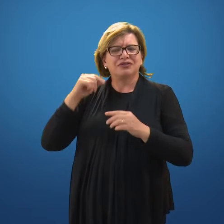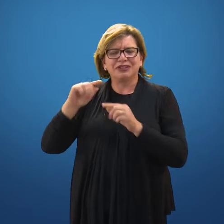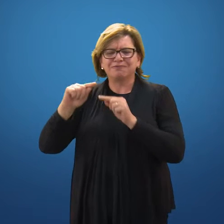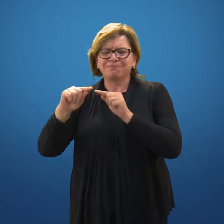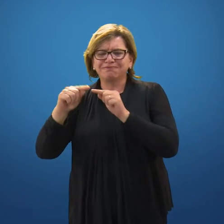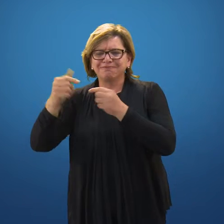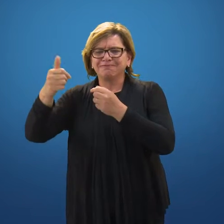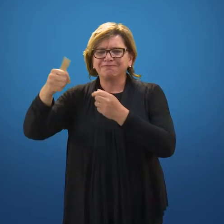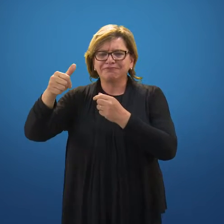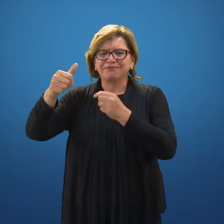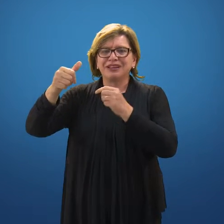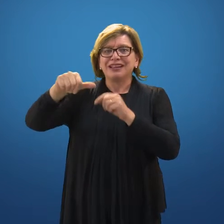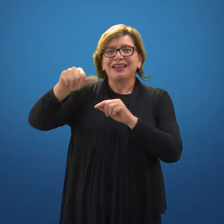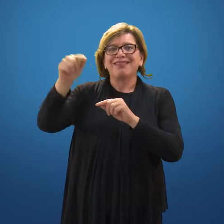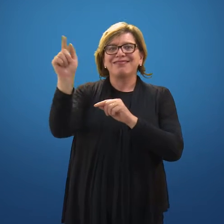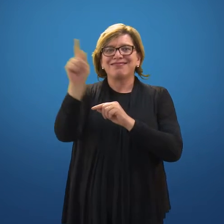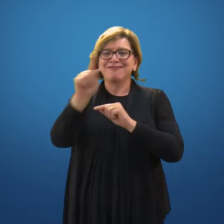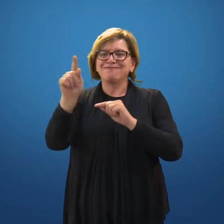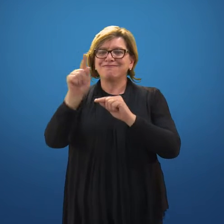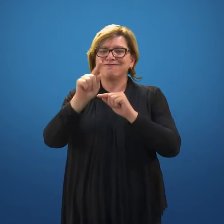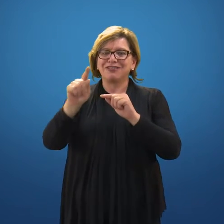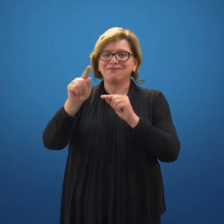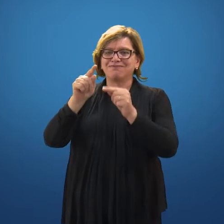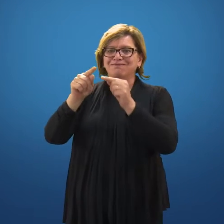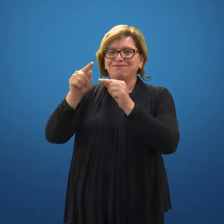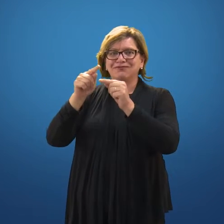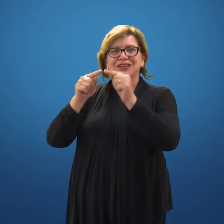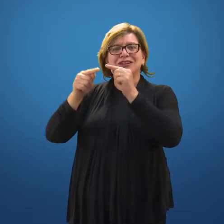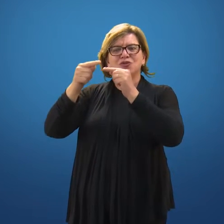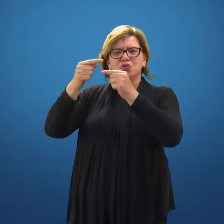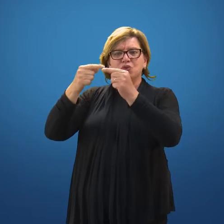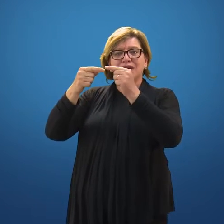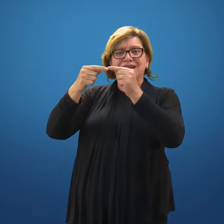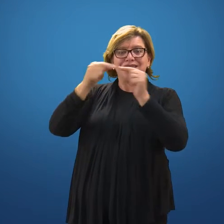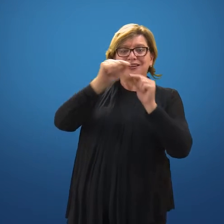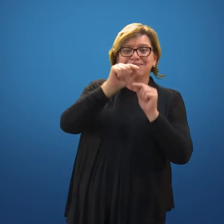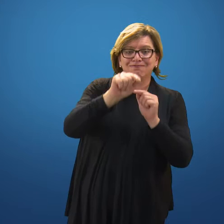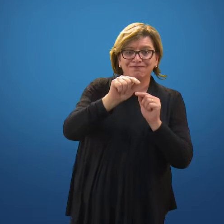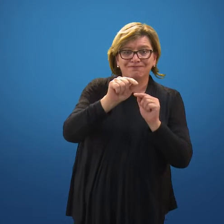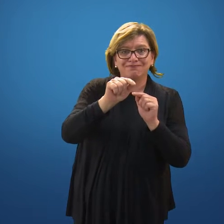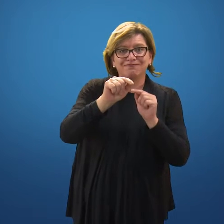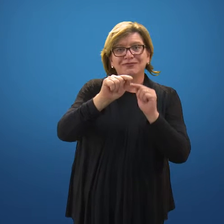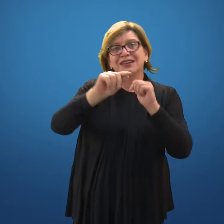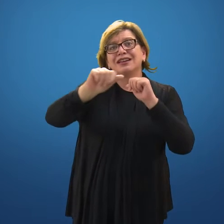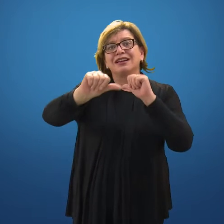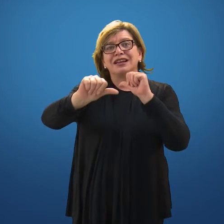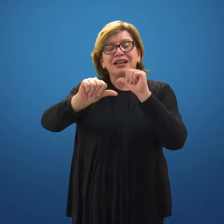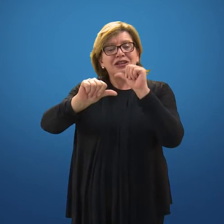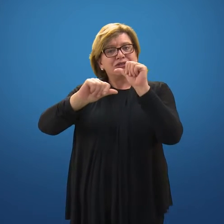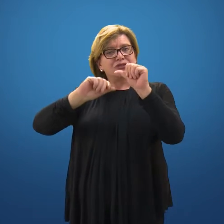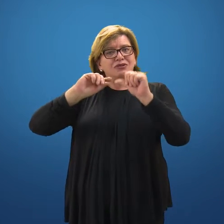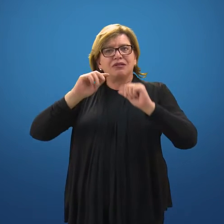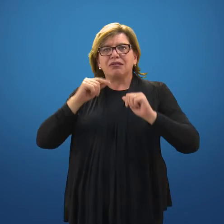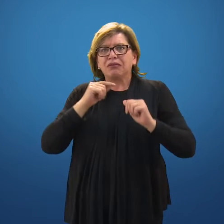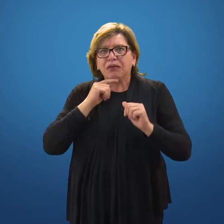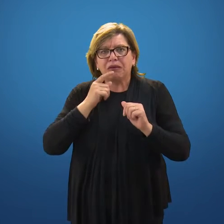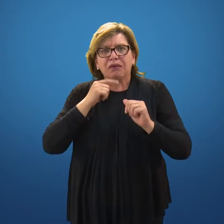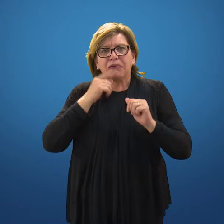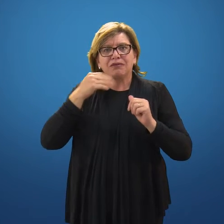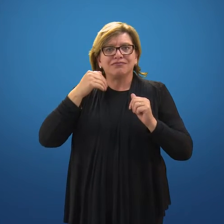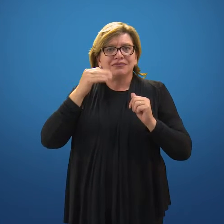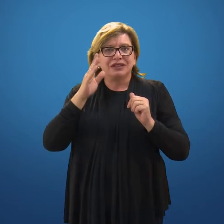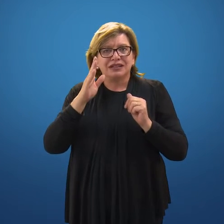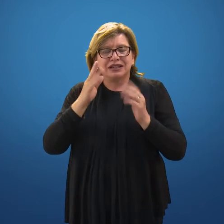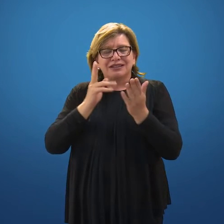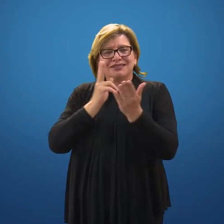negando, se negando, se negando, se negando, até chegar aqui nesse ponto, aonde ele não se sustentava